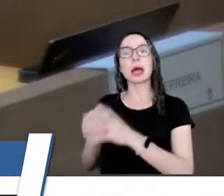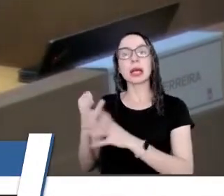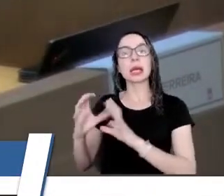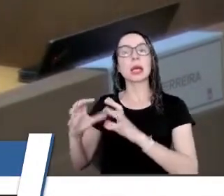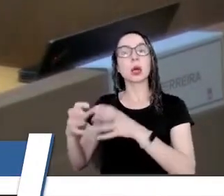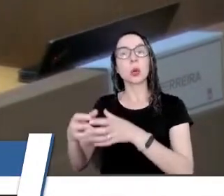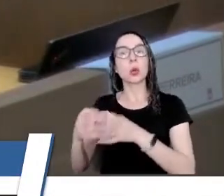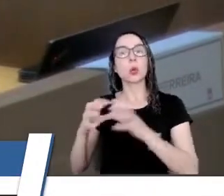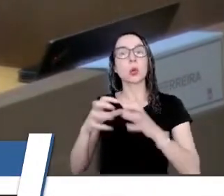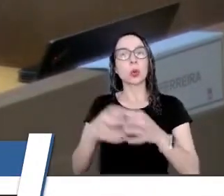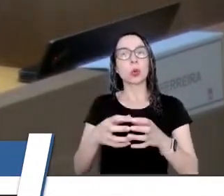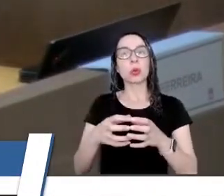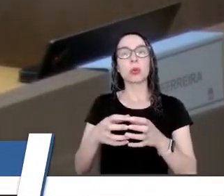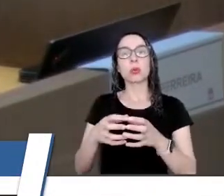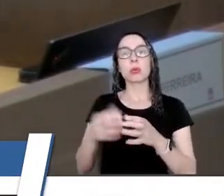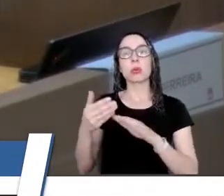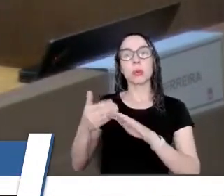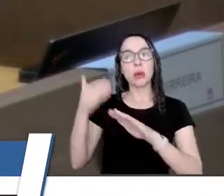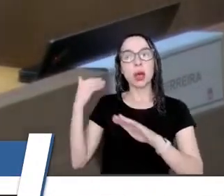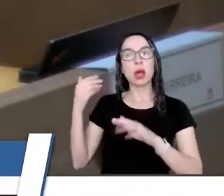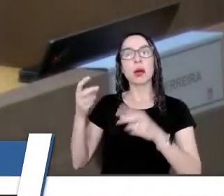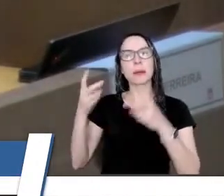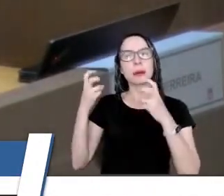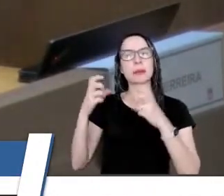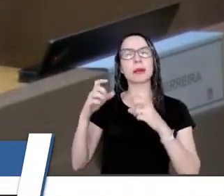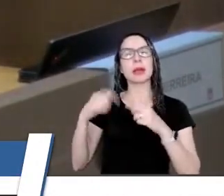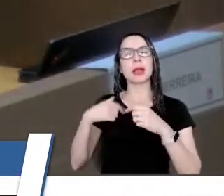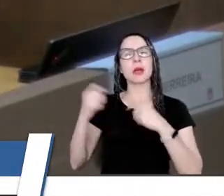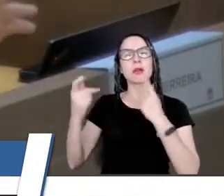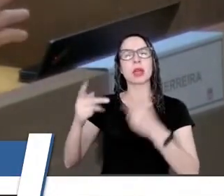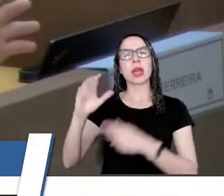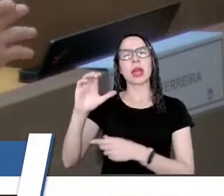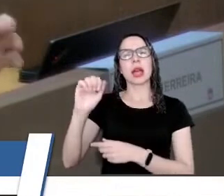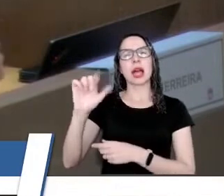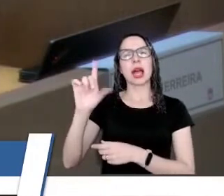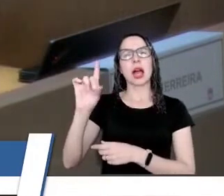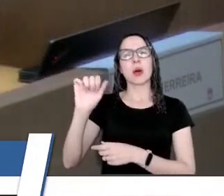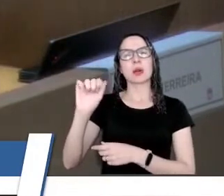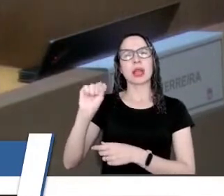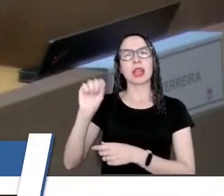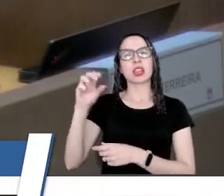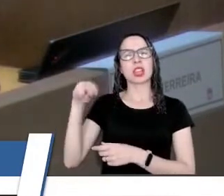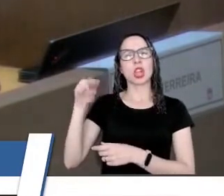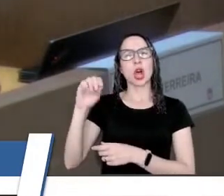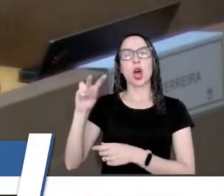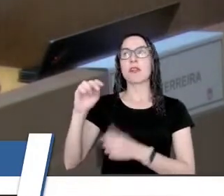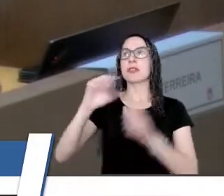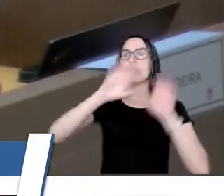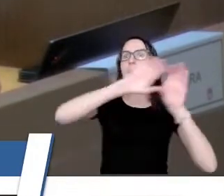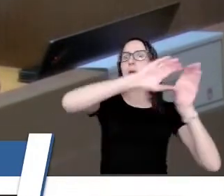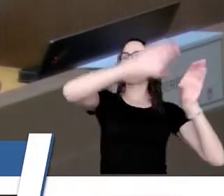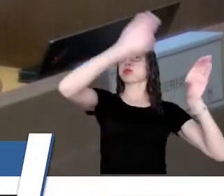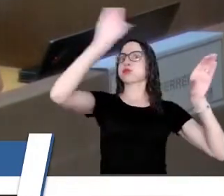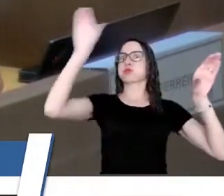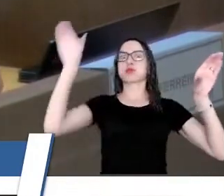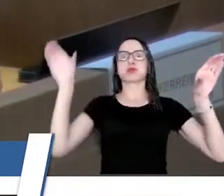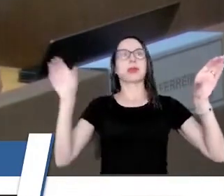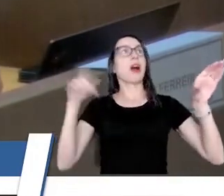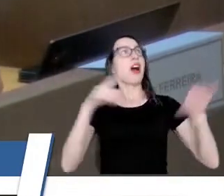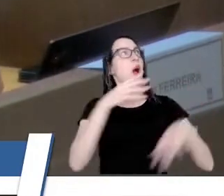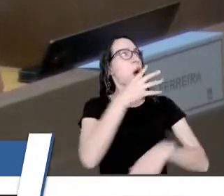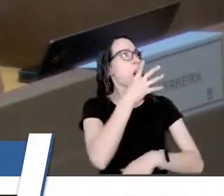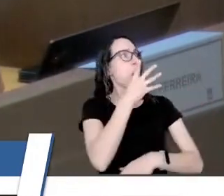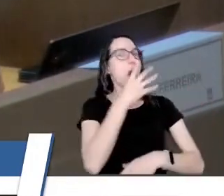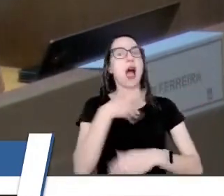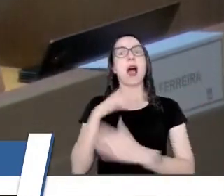coisas. Na época eu lembro que eu fui para Caldas Novas, vi um portal das águas que tem lá. Cheguei aqui, fui até conversar lá na